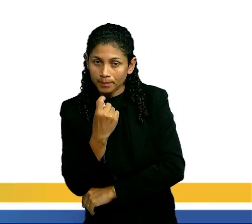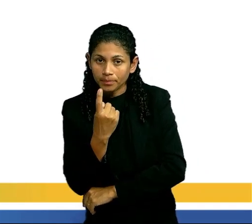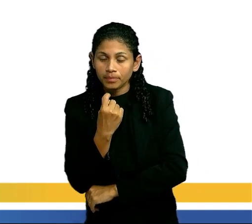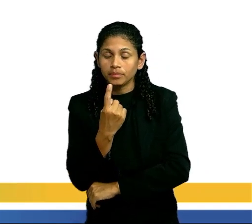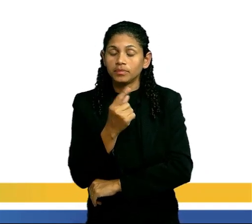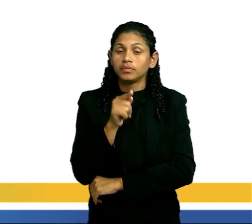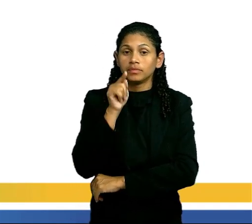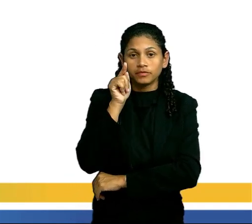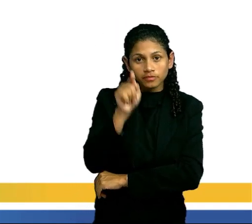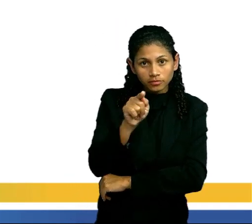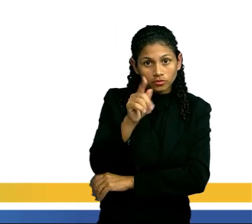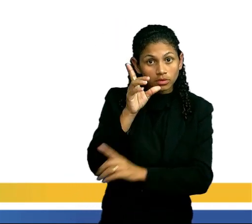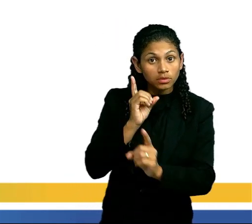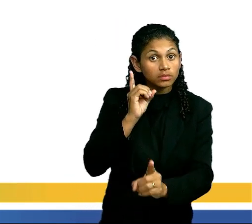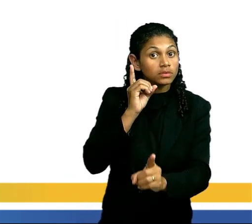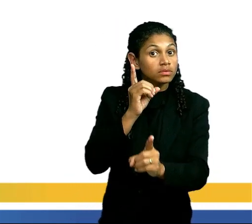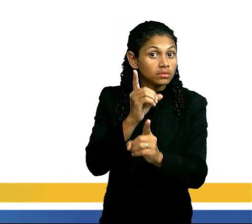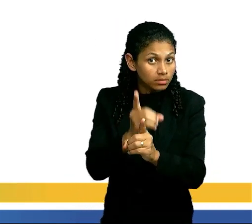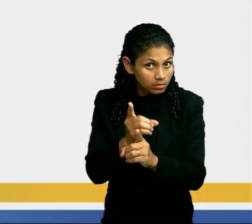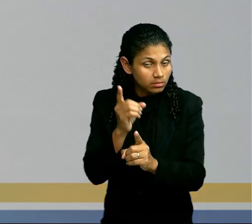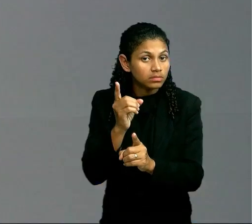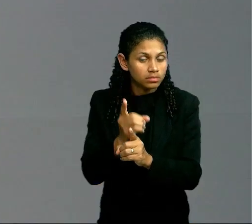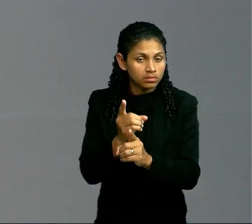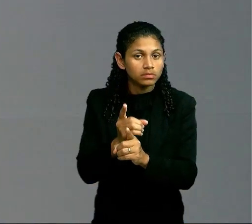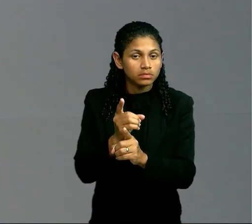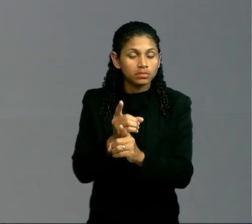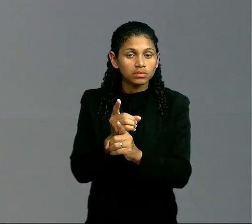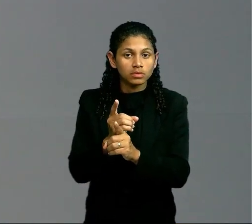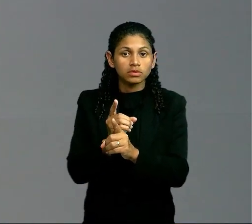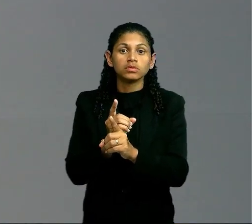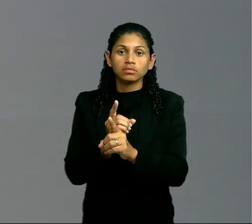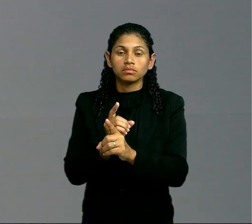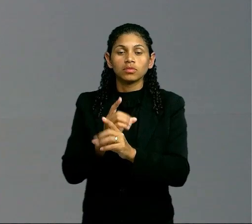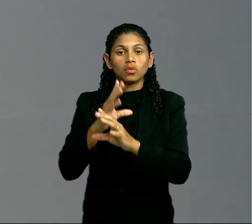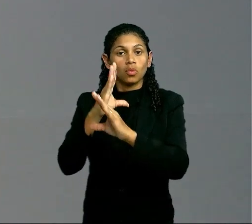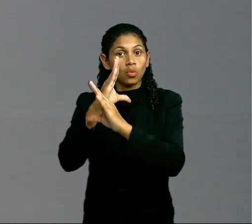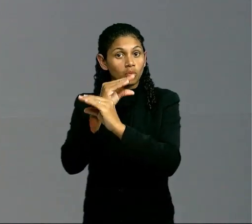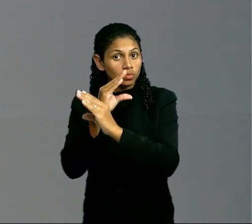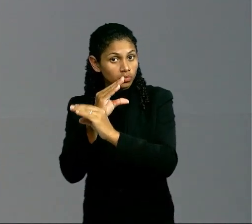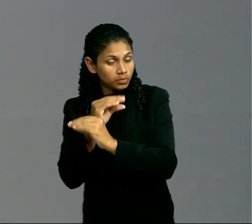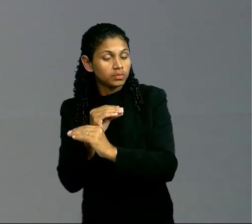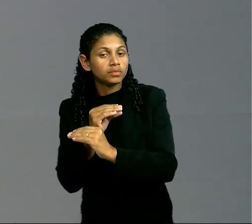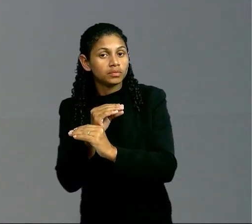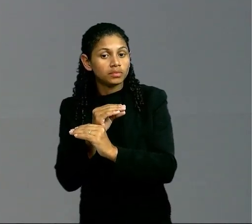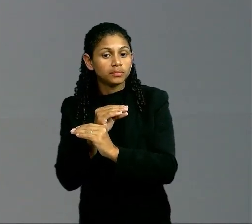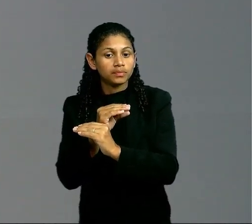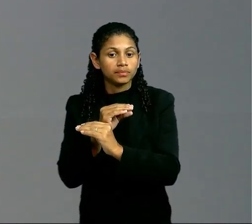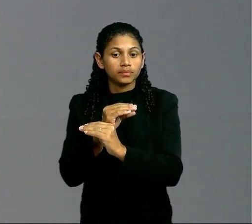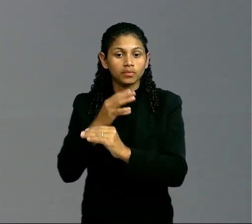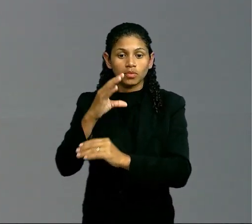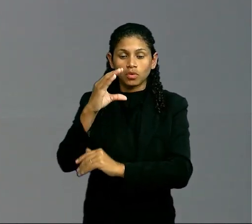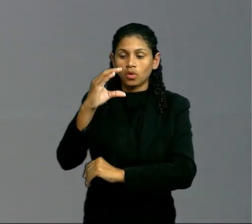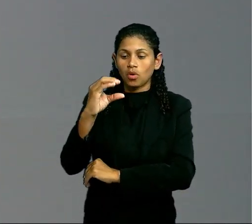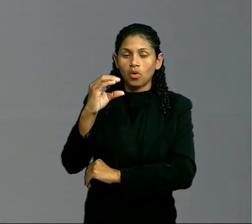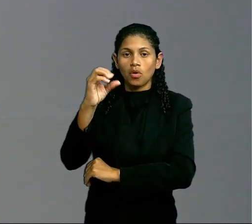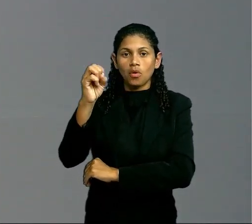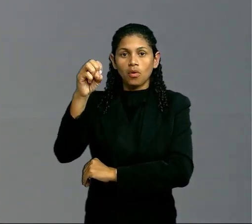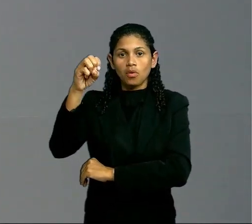elas são conjunções coordenativas, porque nós temos as coordenativas e